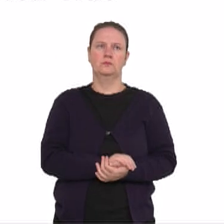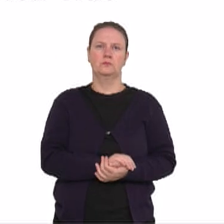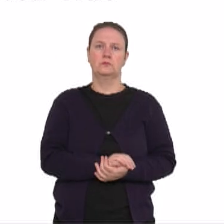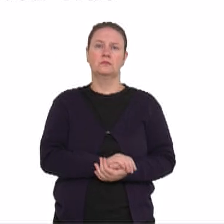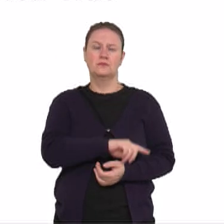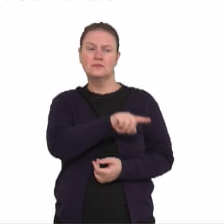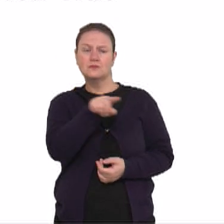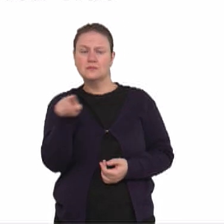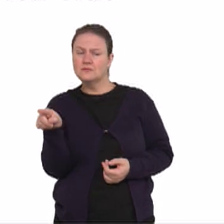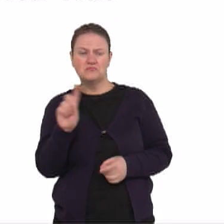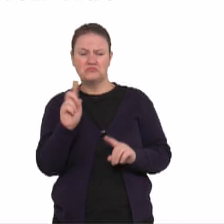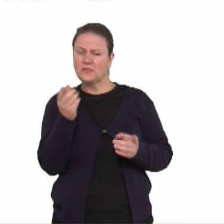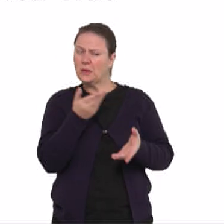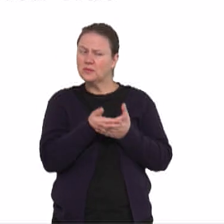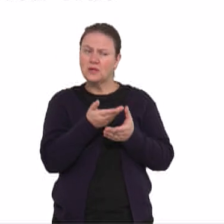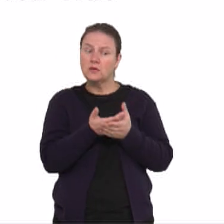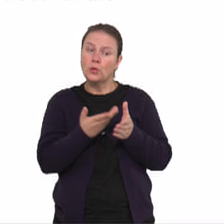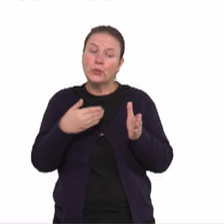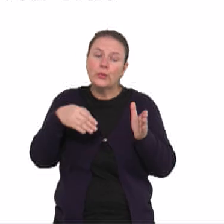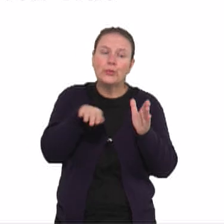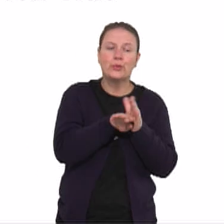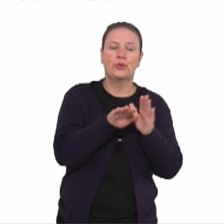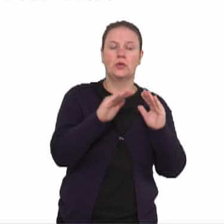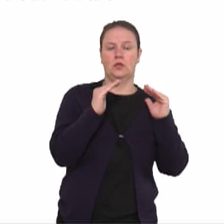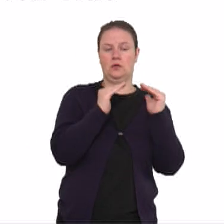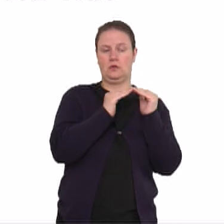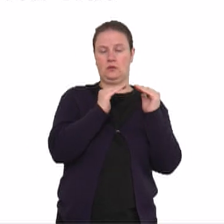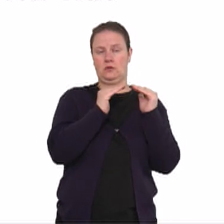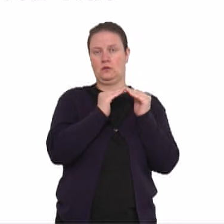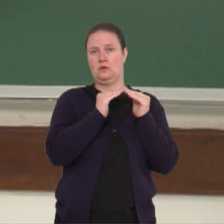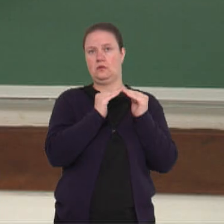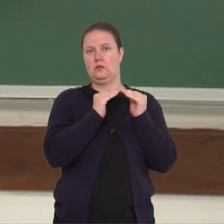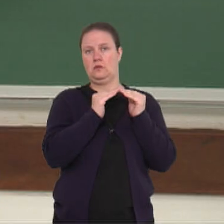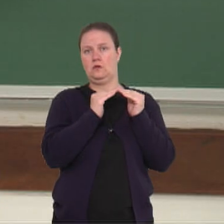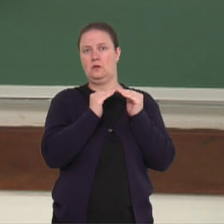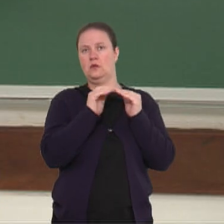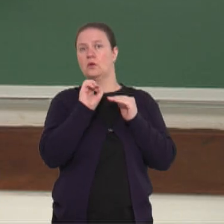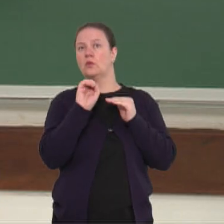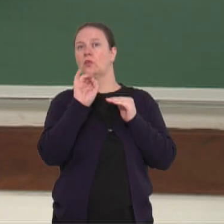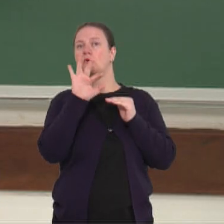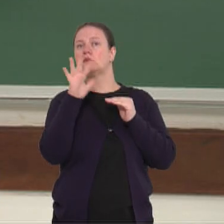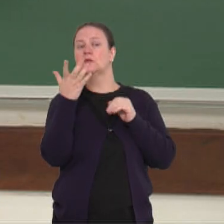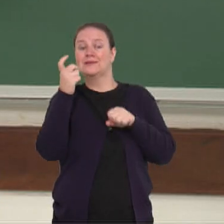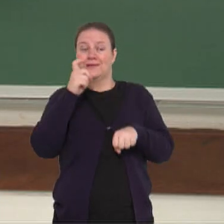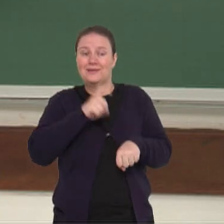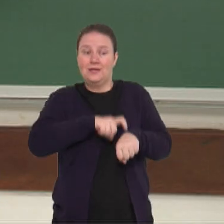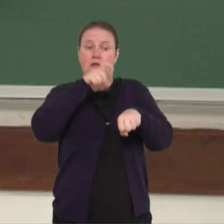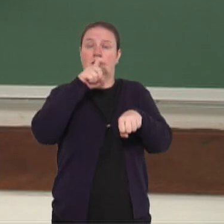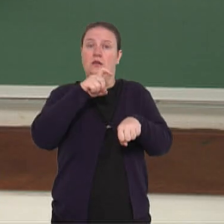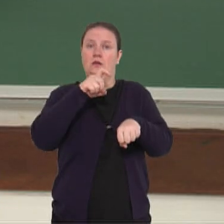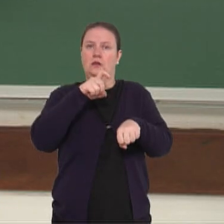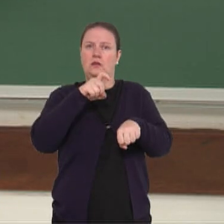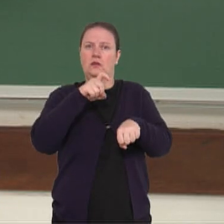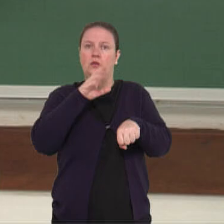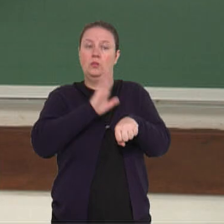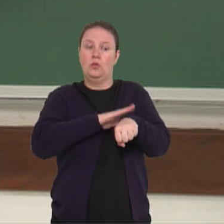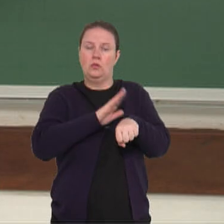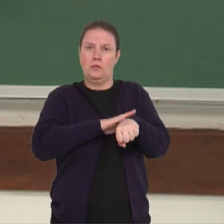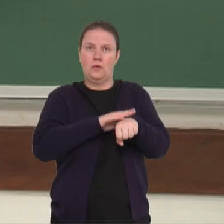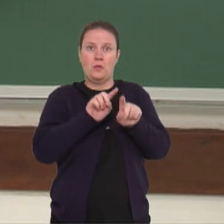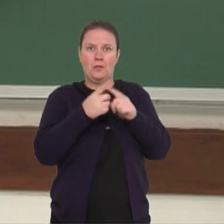Eles não estavam estudando quando eu cheguei em casa. Então, vocês perceberam que é uma coisa que estava acontecendo num determinado momento do